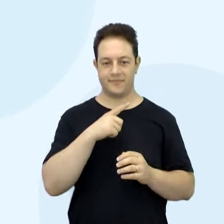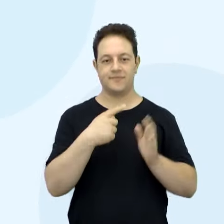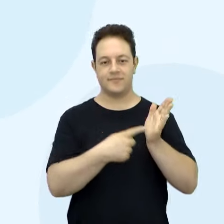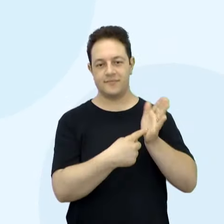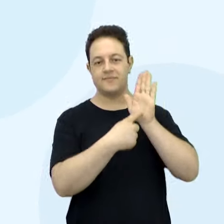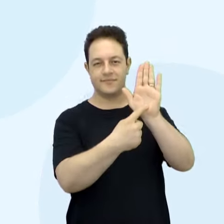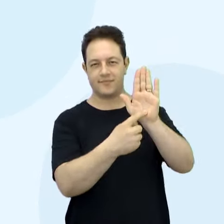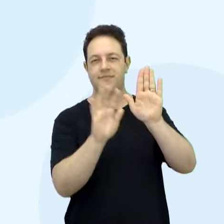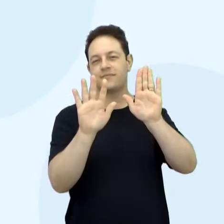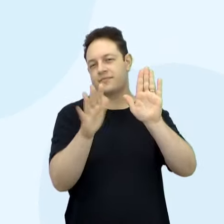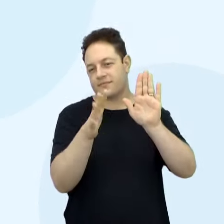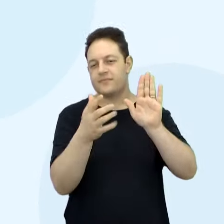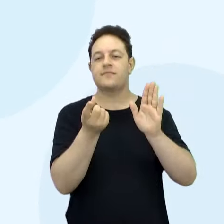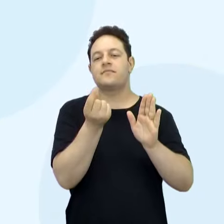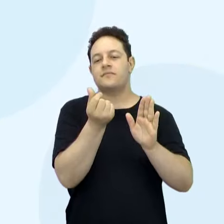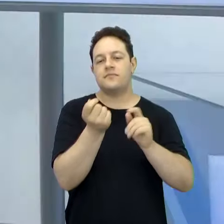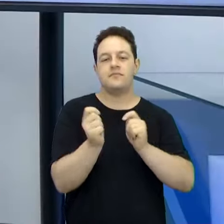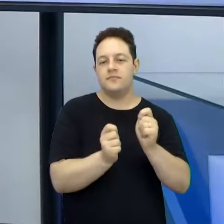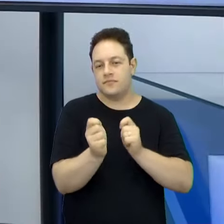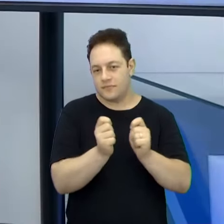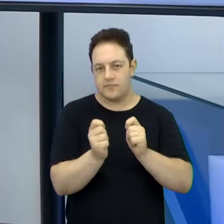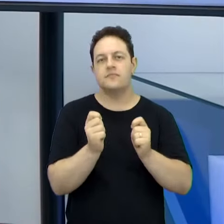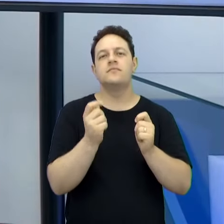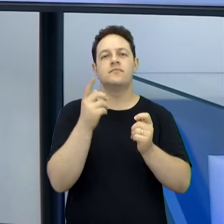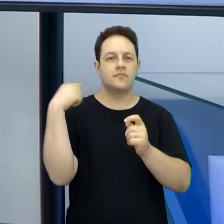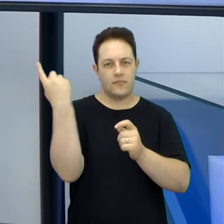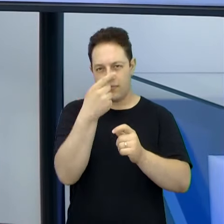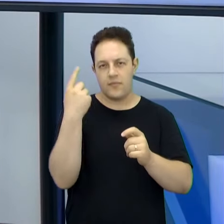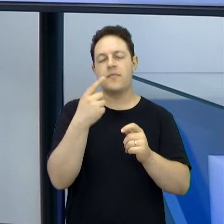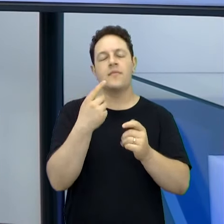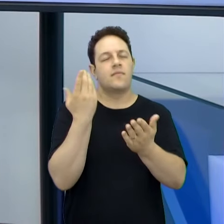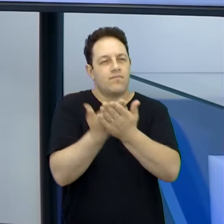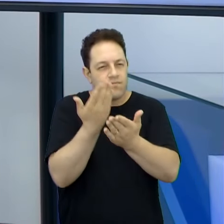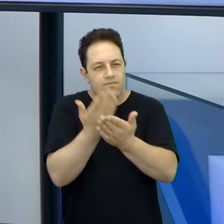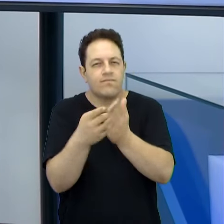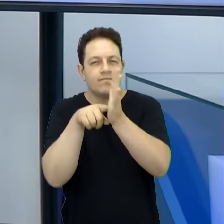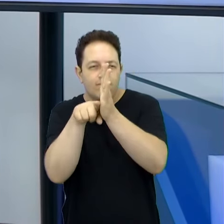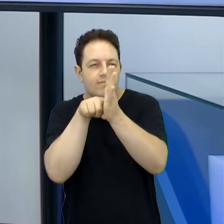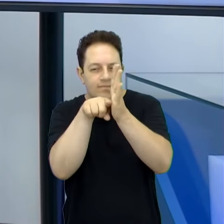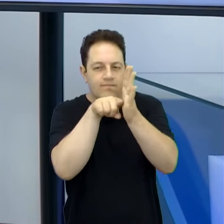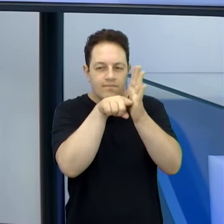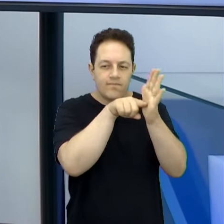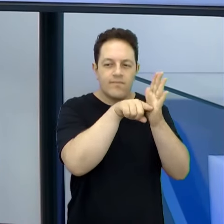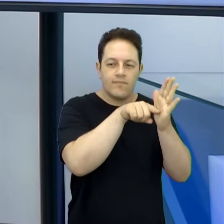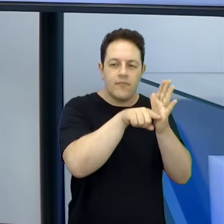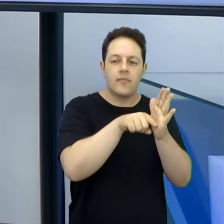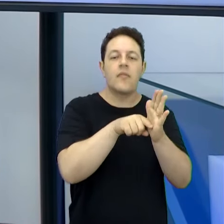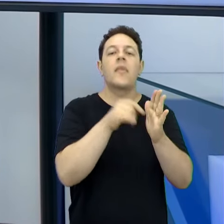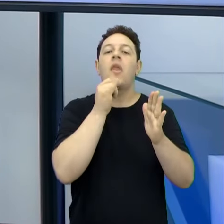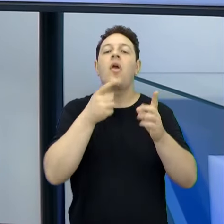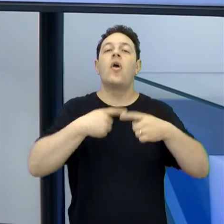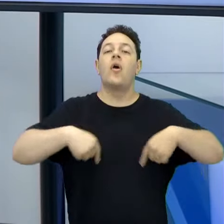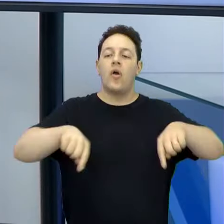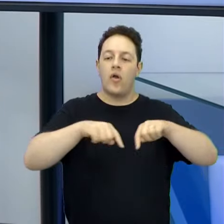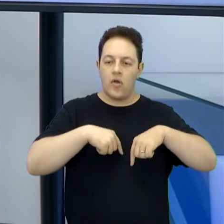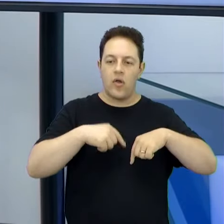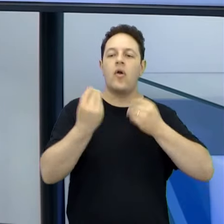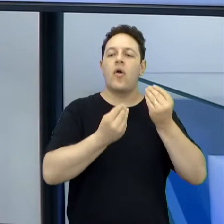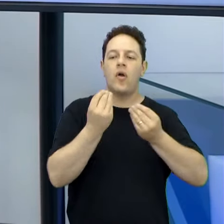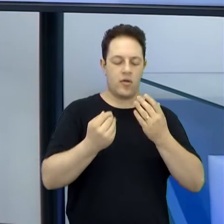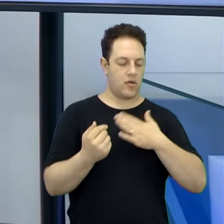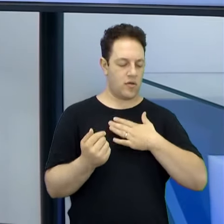aí econômica. Muitos estudos eles fizeram aí, então a gente é indicado a classe